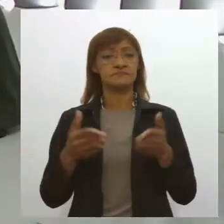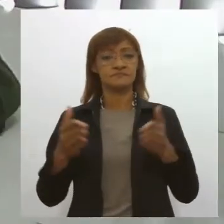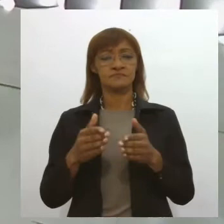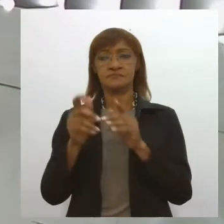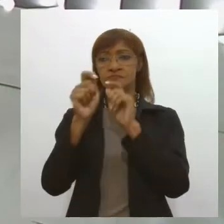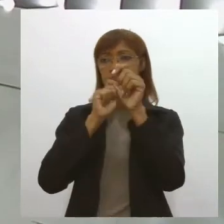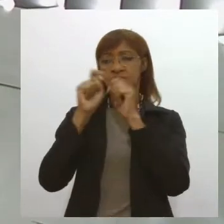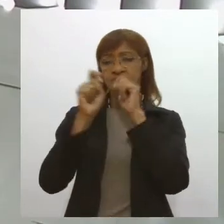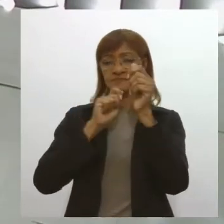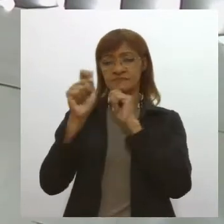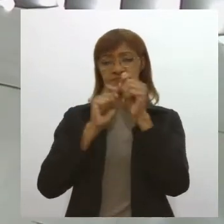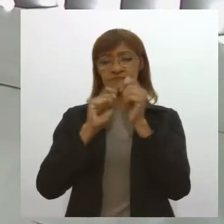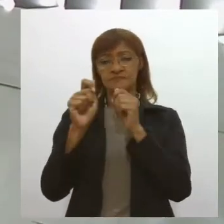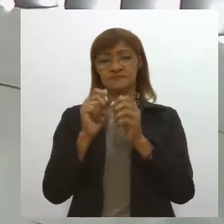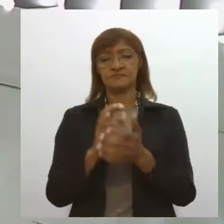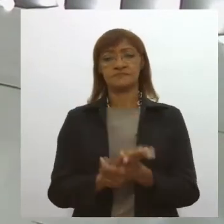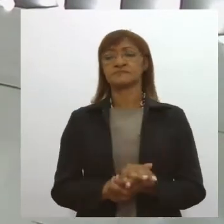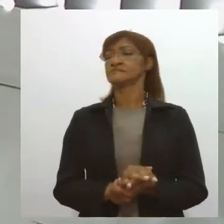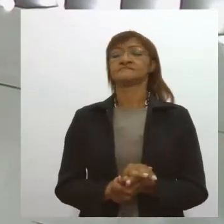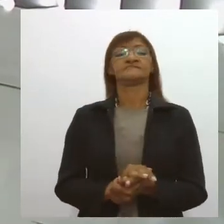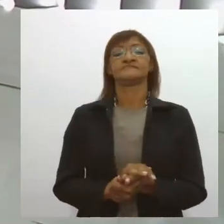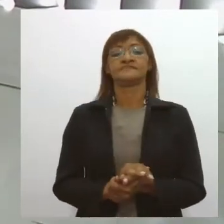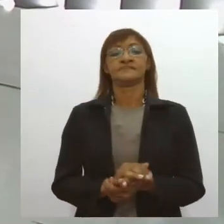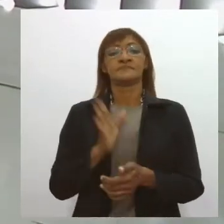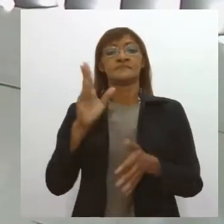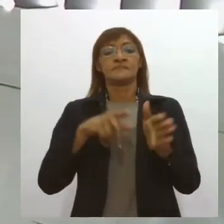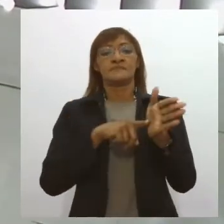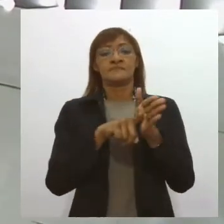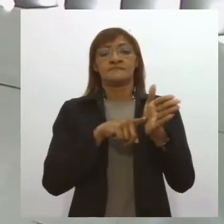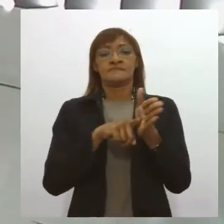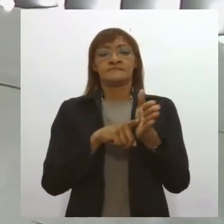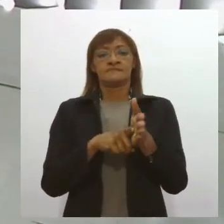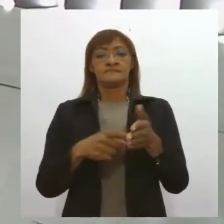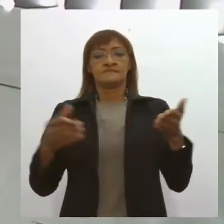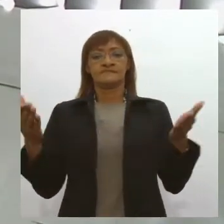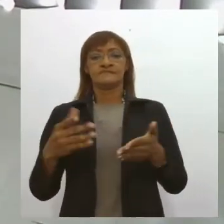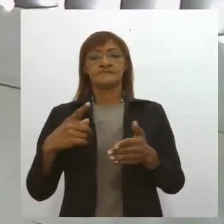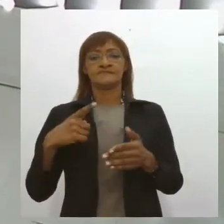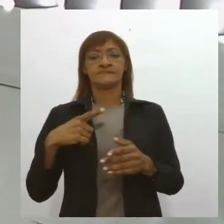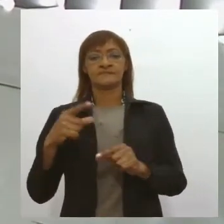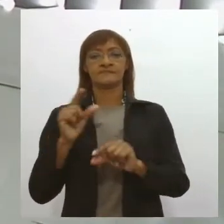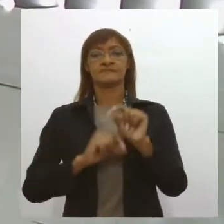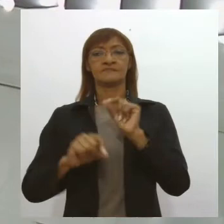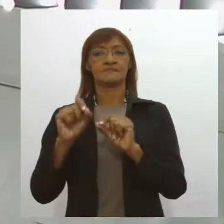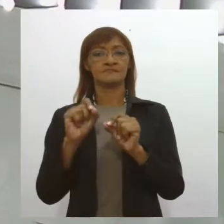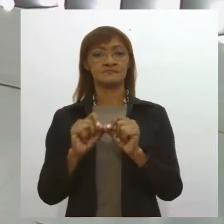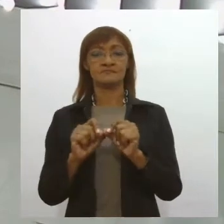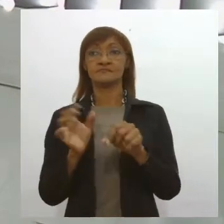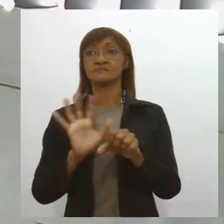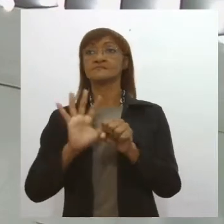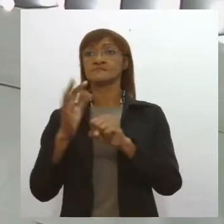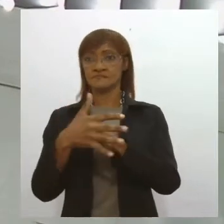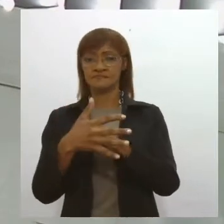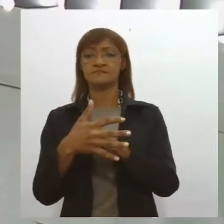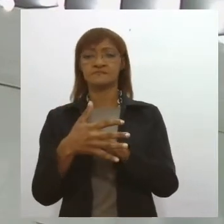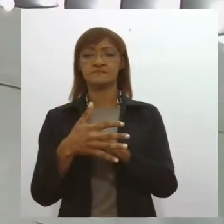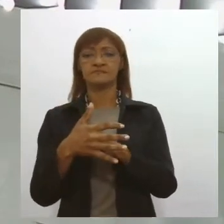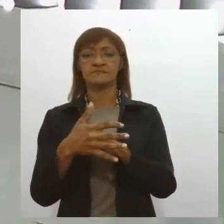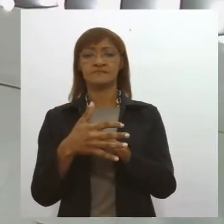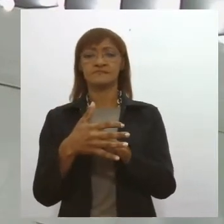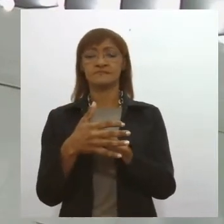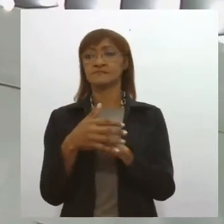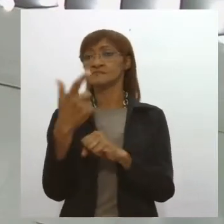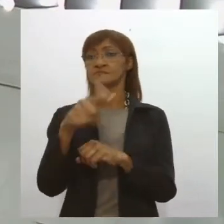entrevista. Olha só, de acordo com estudos iniciais realizados especificamente sobre o coronavírus, não foram